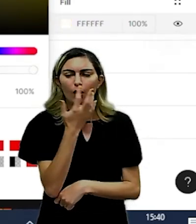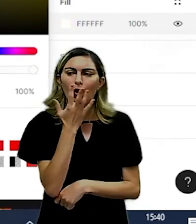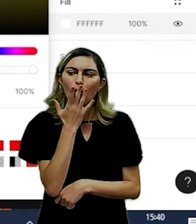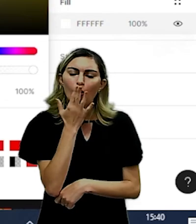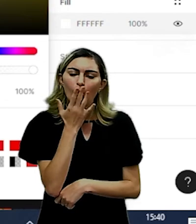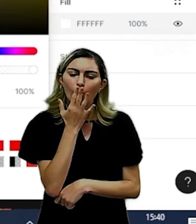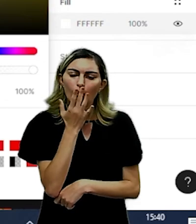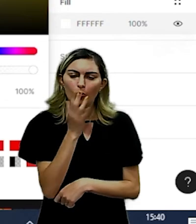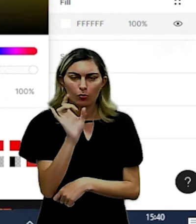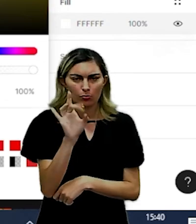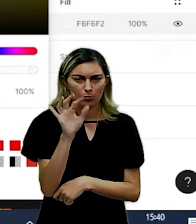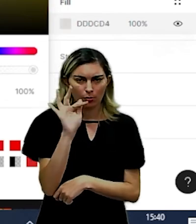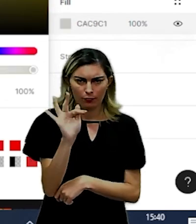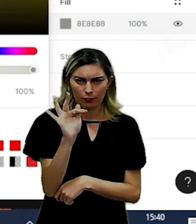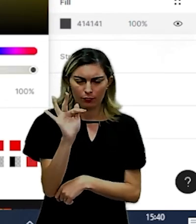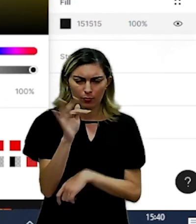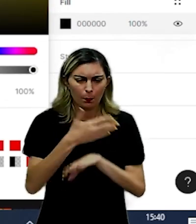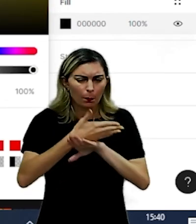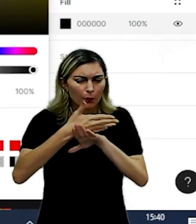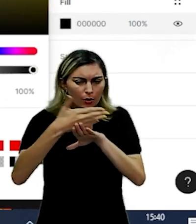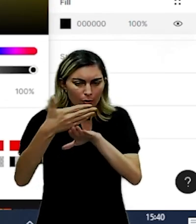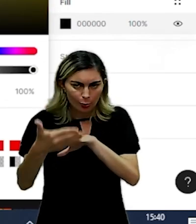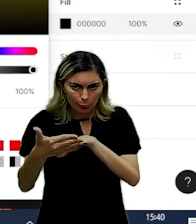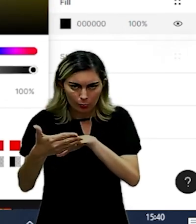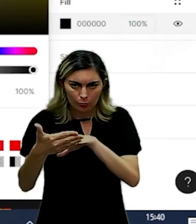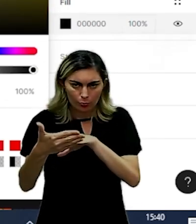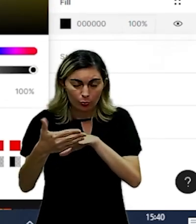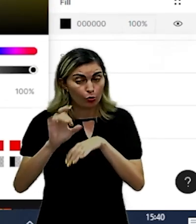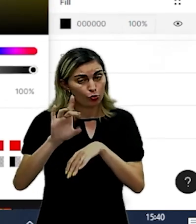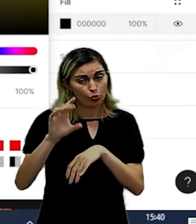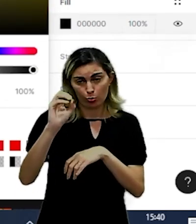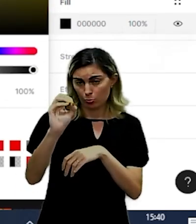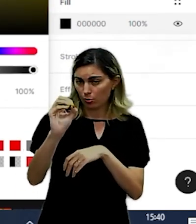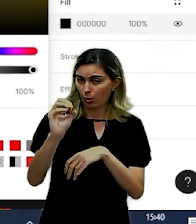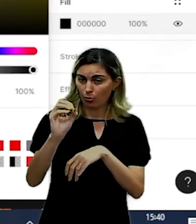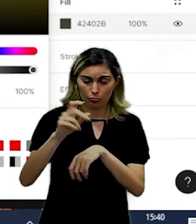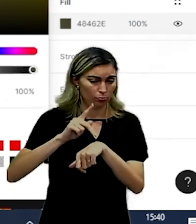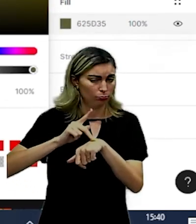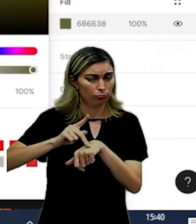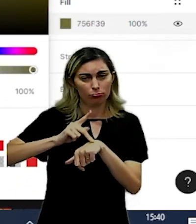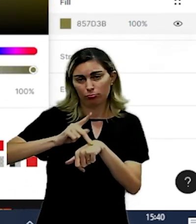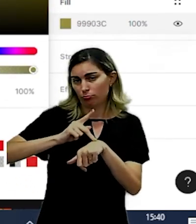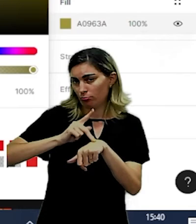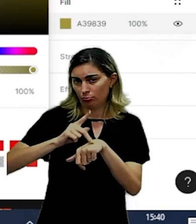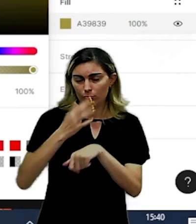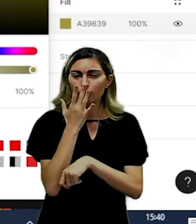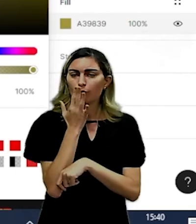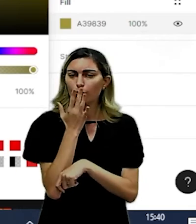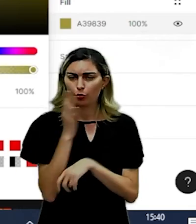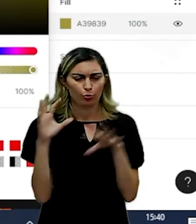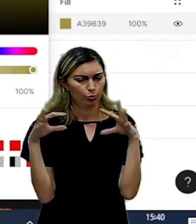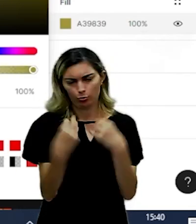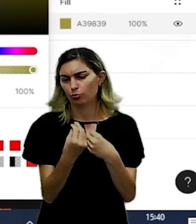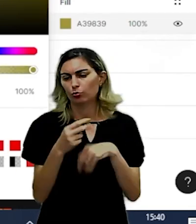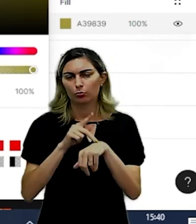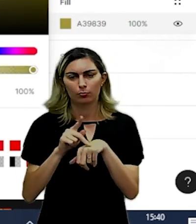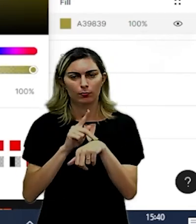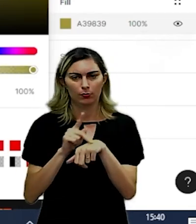só o F é tudo branco e só o 0 é tudo preto. É o